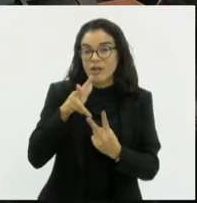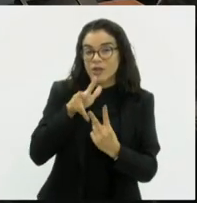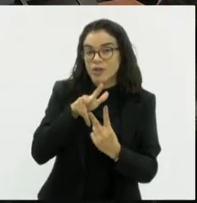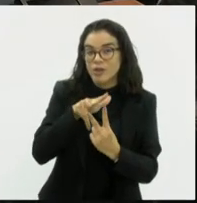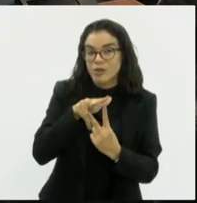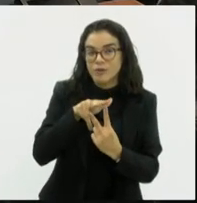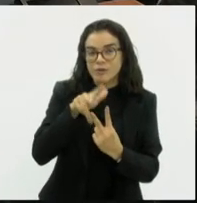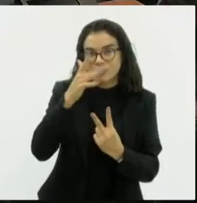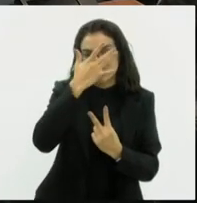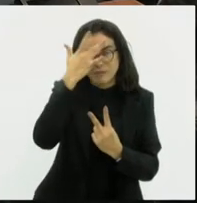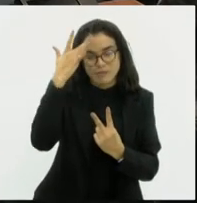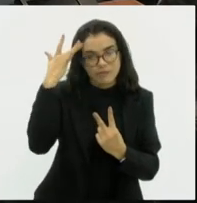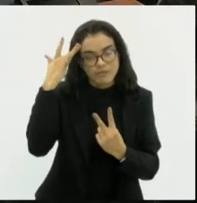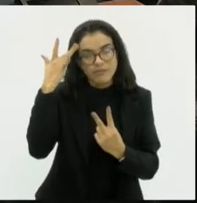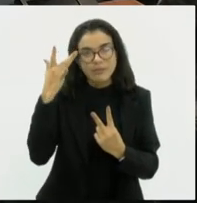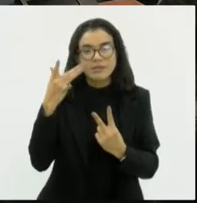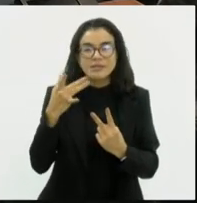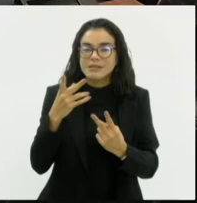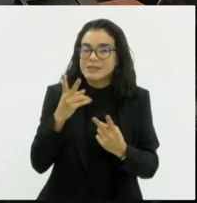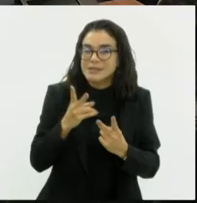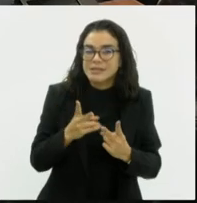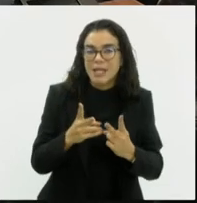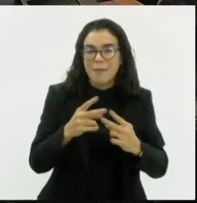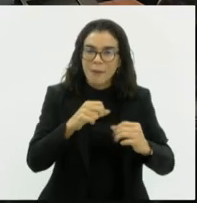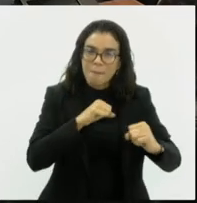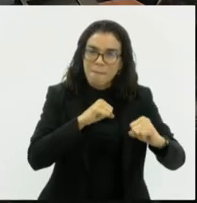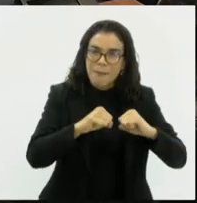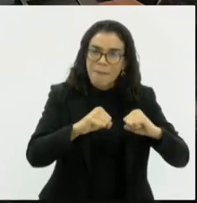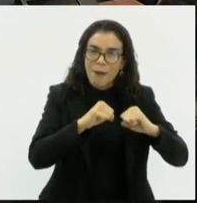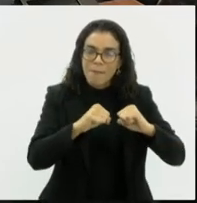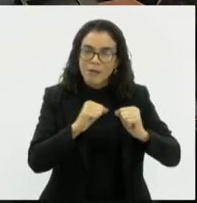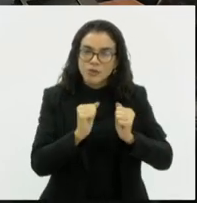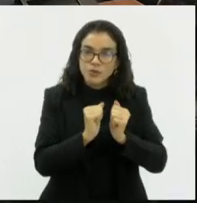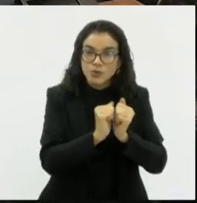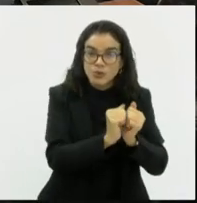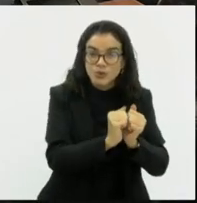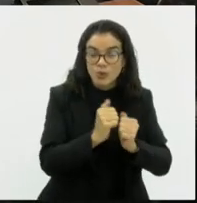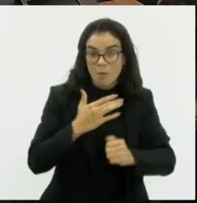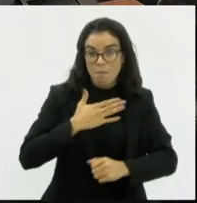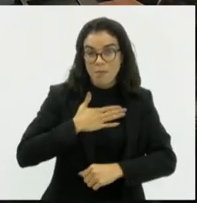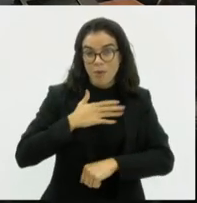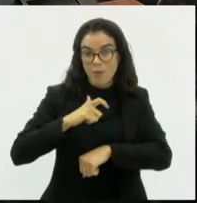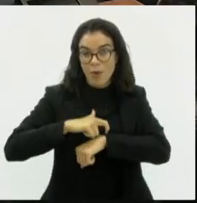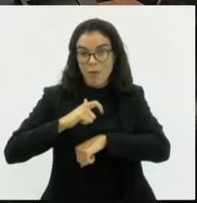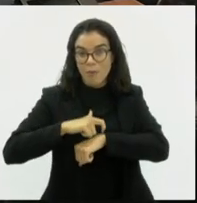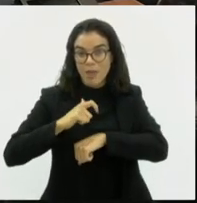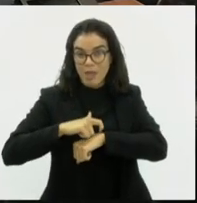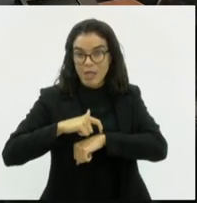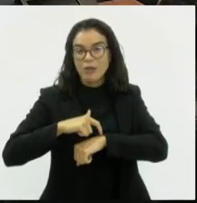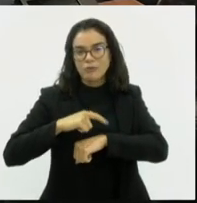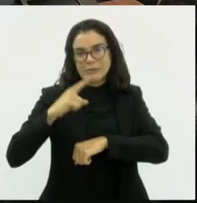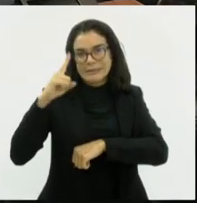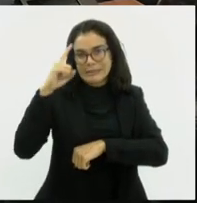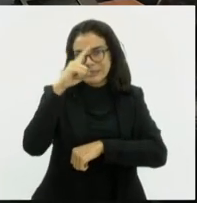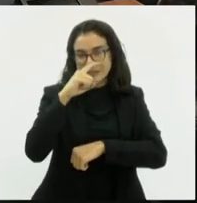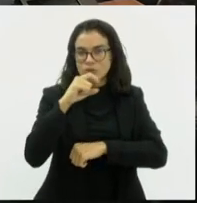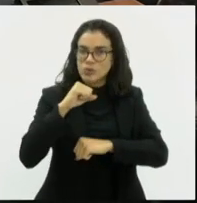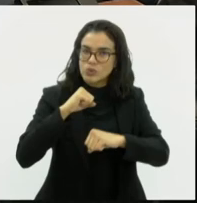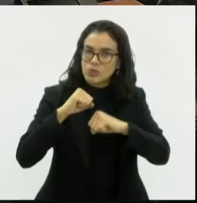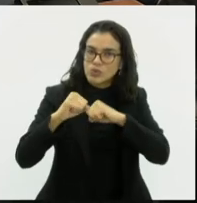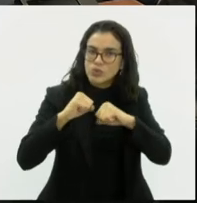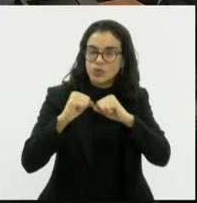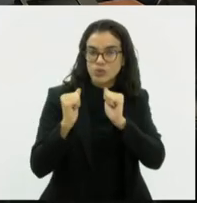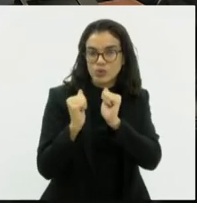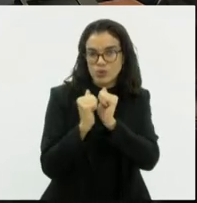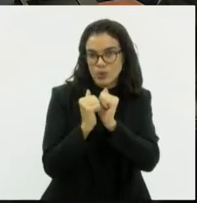que sempre guerrearam ao lado dele e, no meu momento de dificuldade, guerrearam ao meu lado também, que é ao lado